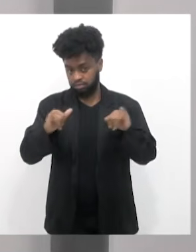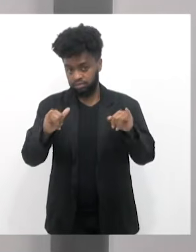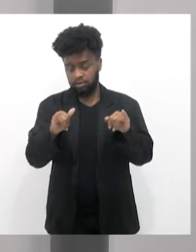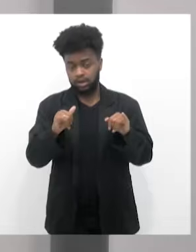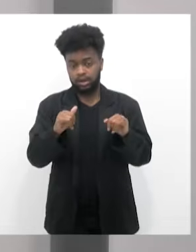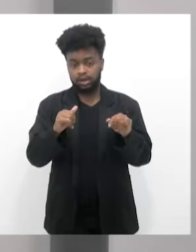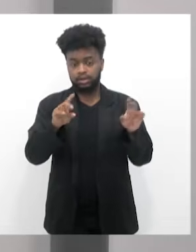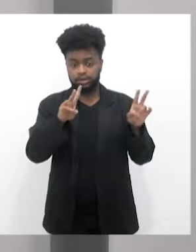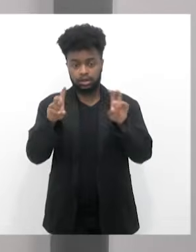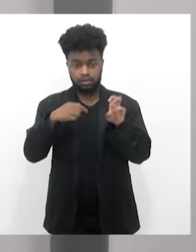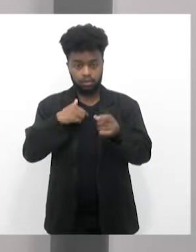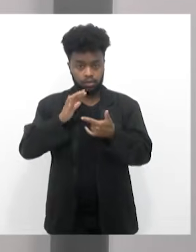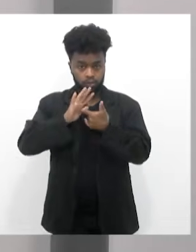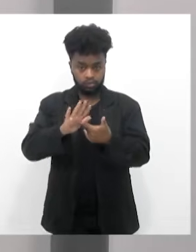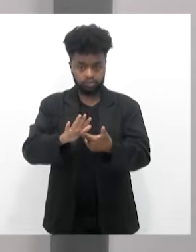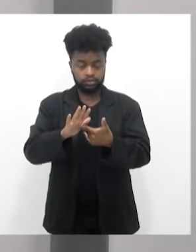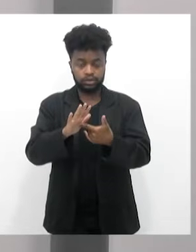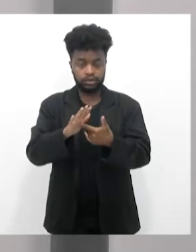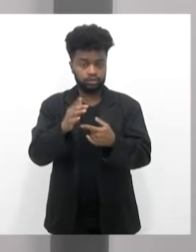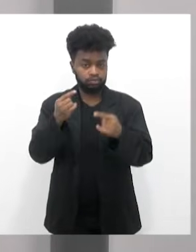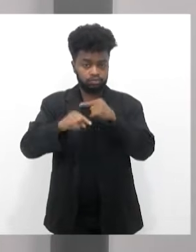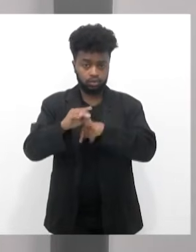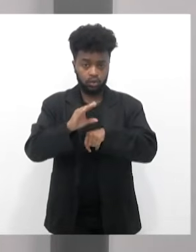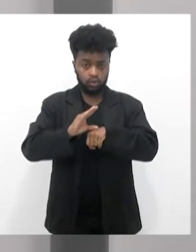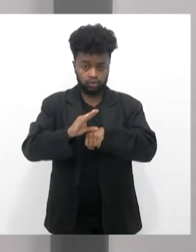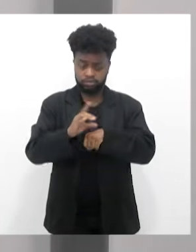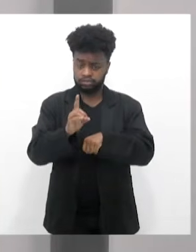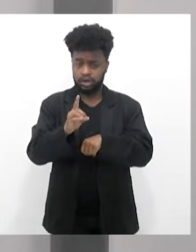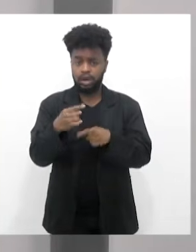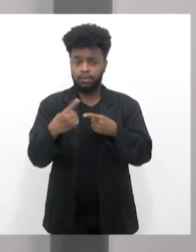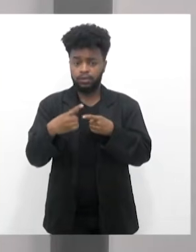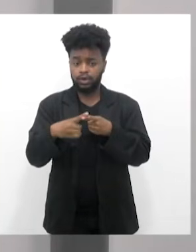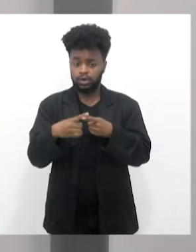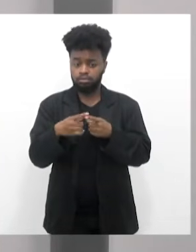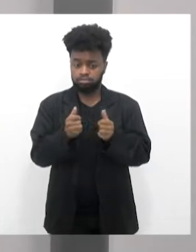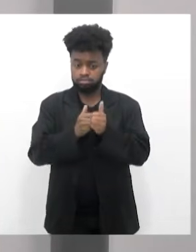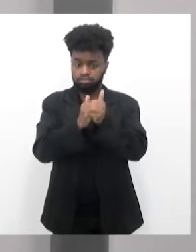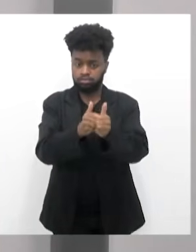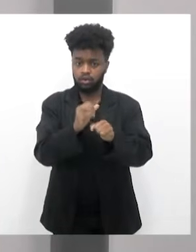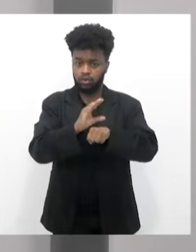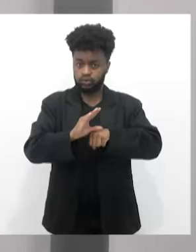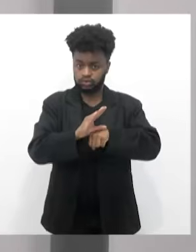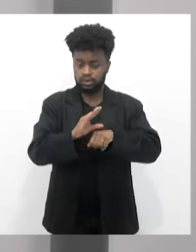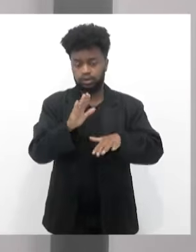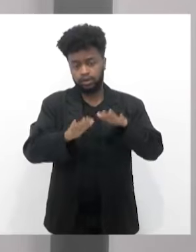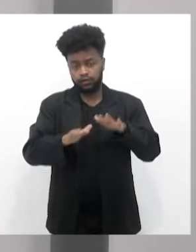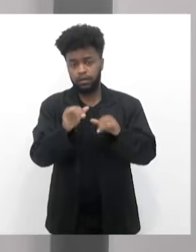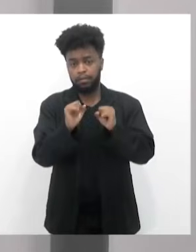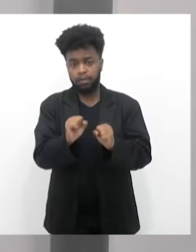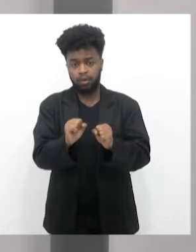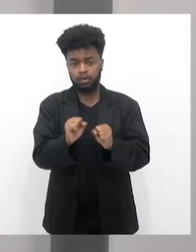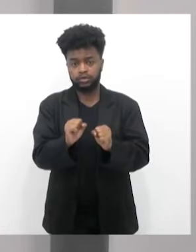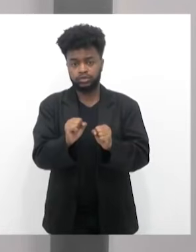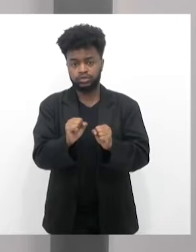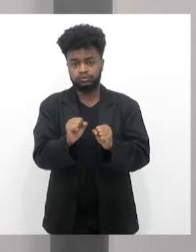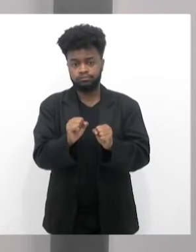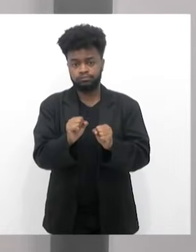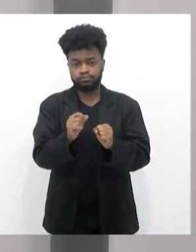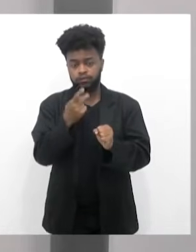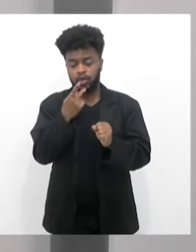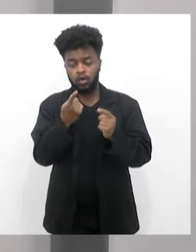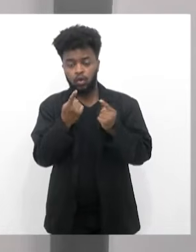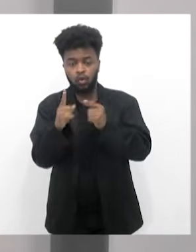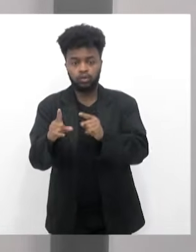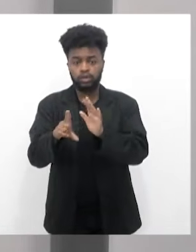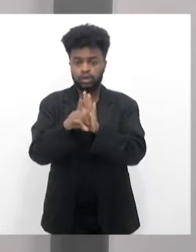que eu apresentei no substitutivo é inconstitucional, porque ele não contraria a Constituição. Ele pode contrariar a lei complementar que Vossa Excelência